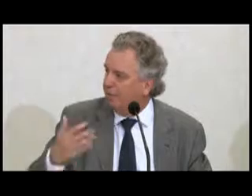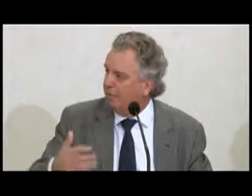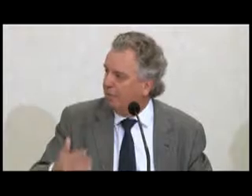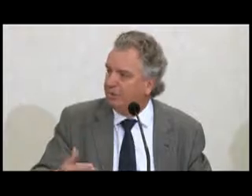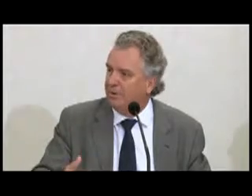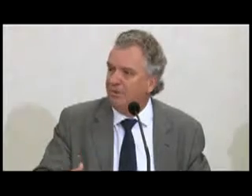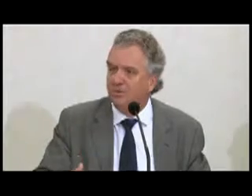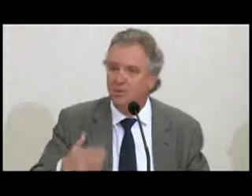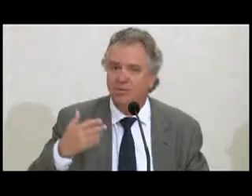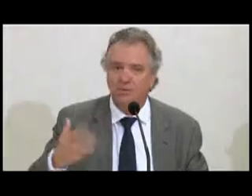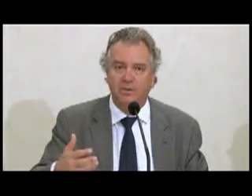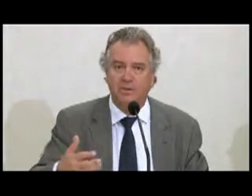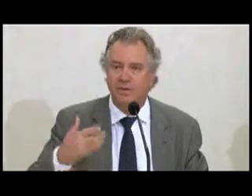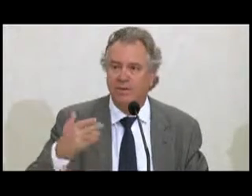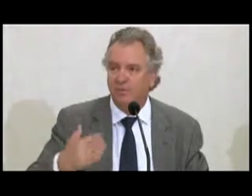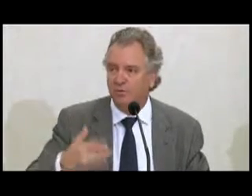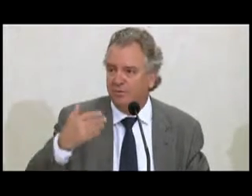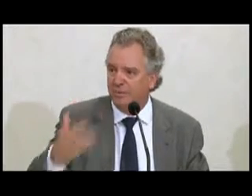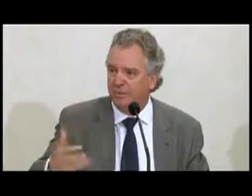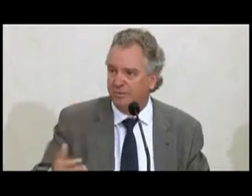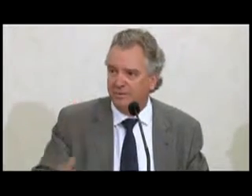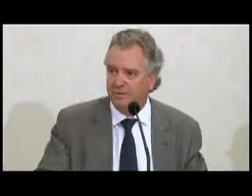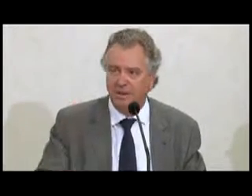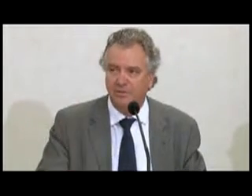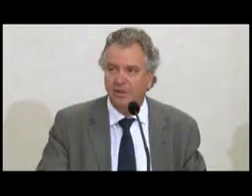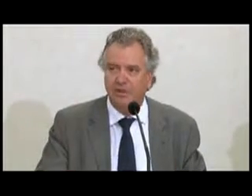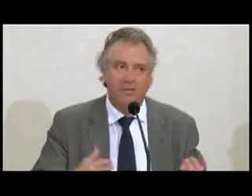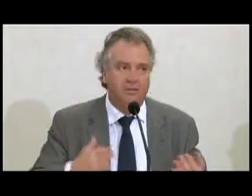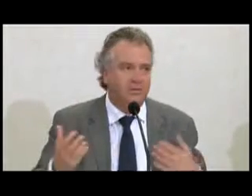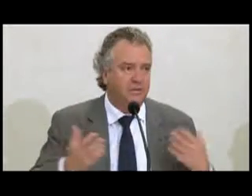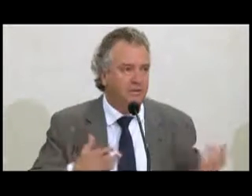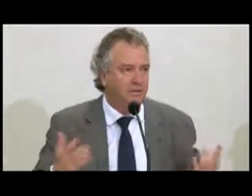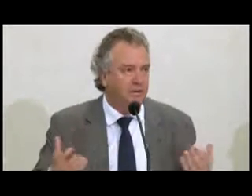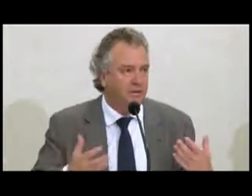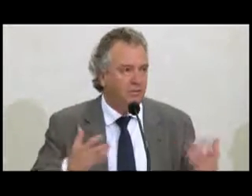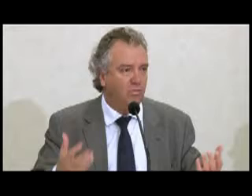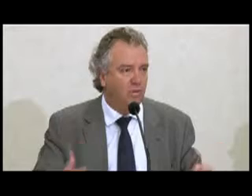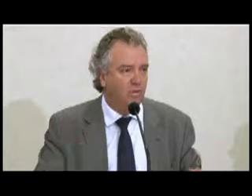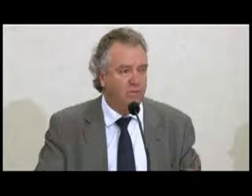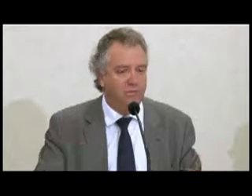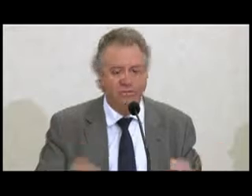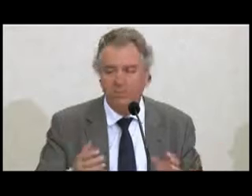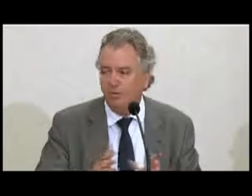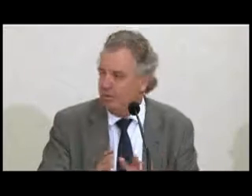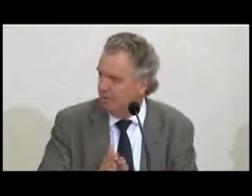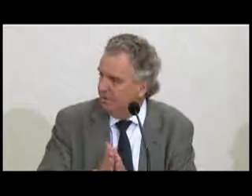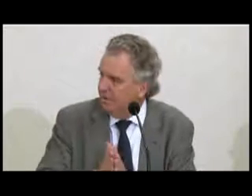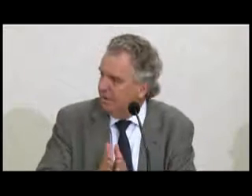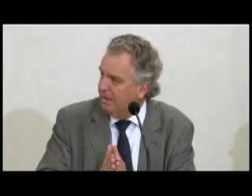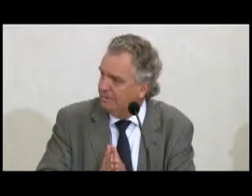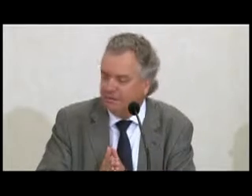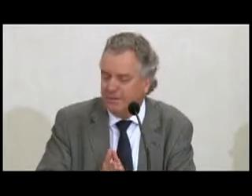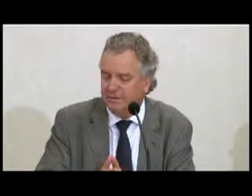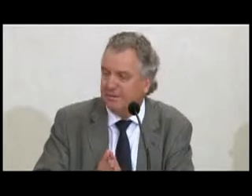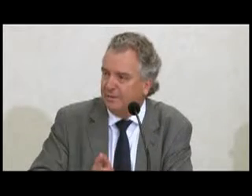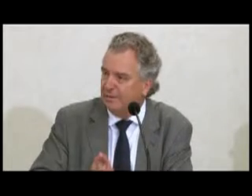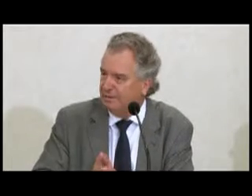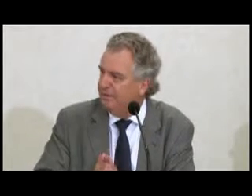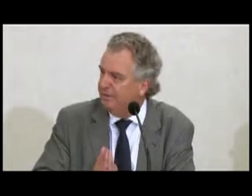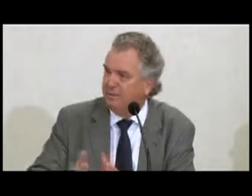prática absolutamente medíocre em relação aos objetivos traçados. E a gente tem que, em algum momento, diminuir